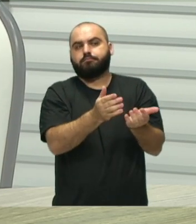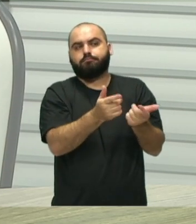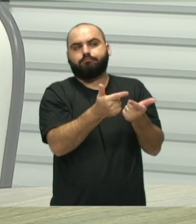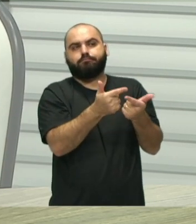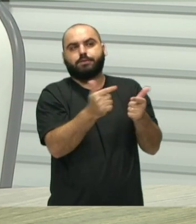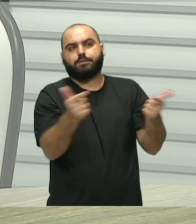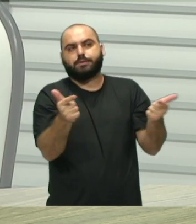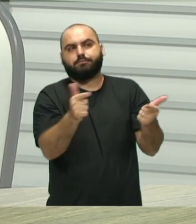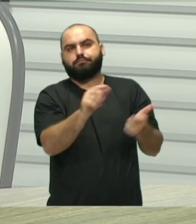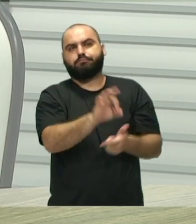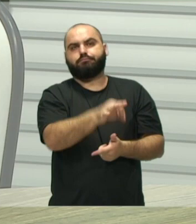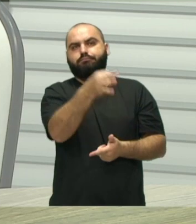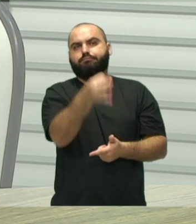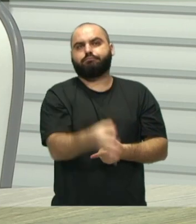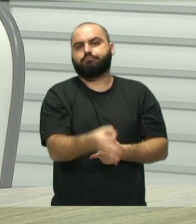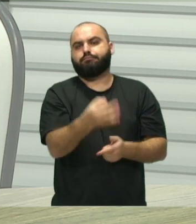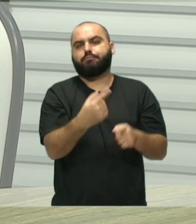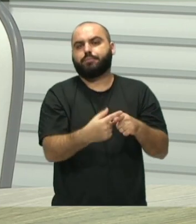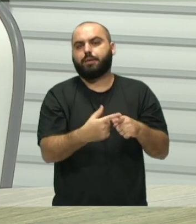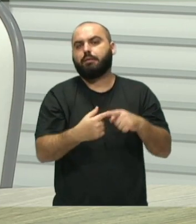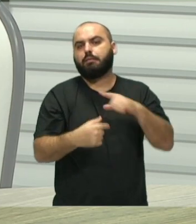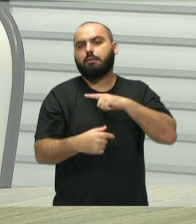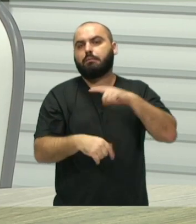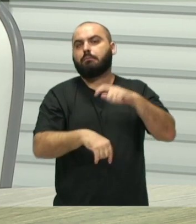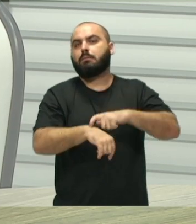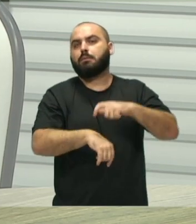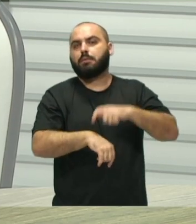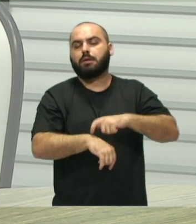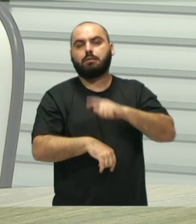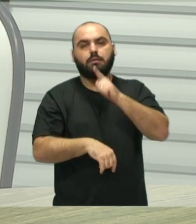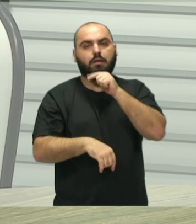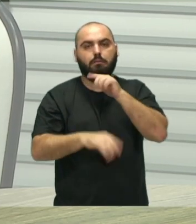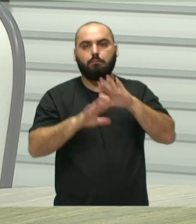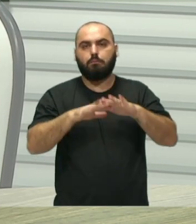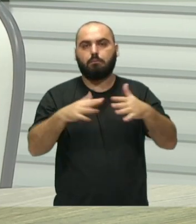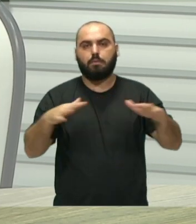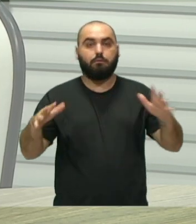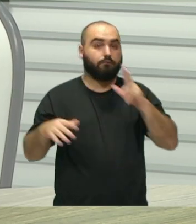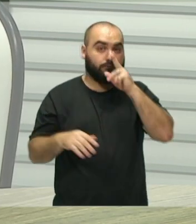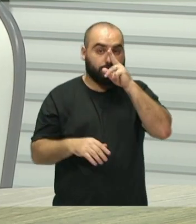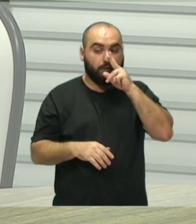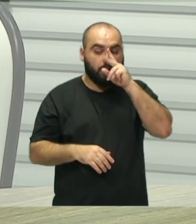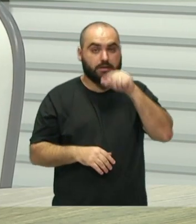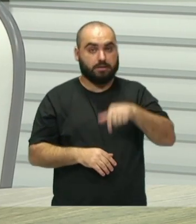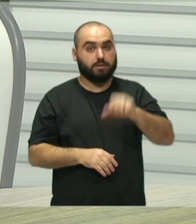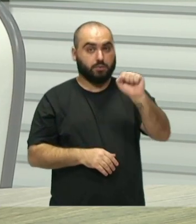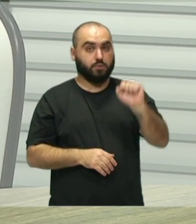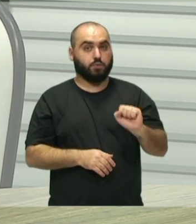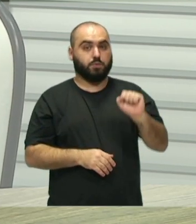muito porque nós temos períodos em que o mar é muito turbulento aqui na região sul,